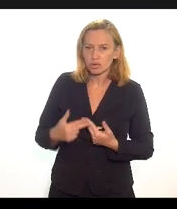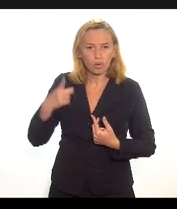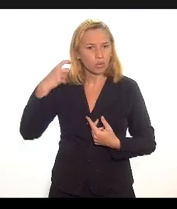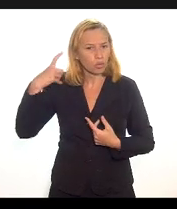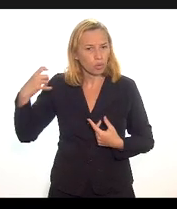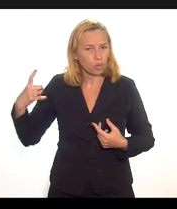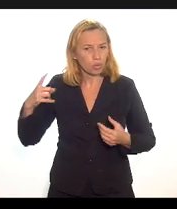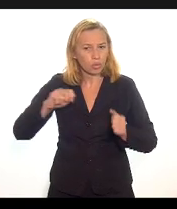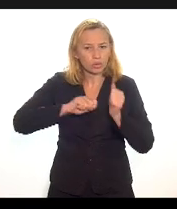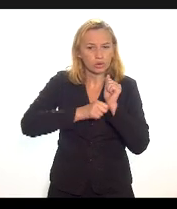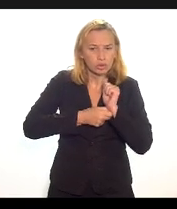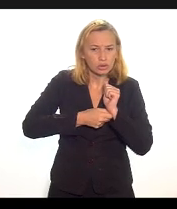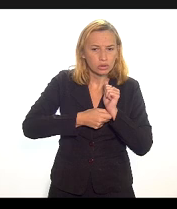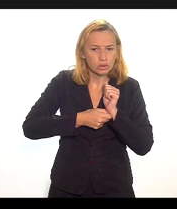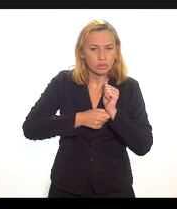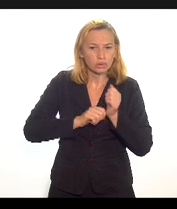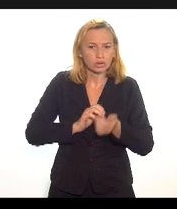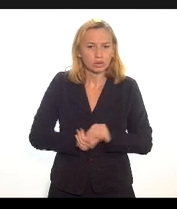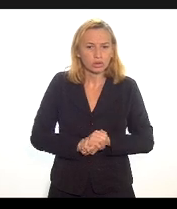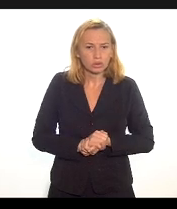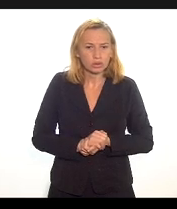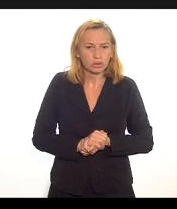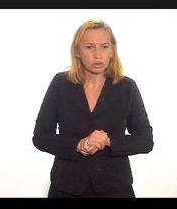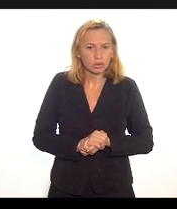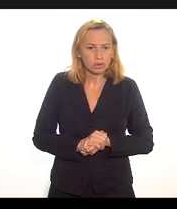favor. Claro que tem. Ele tem função.